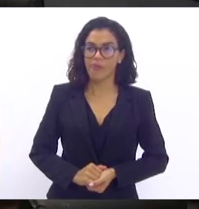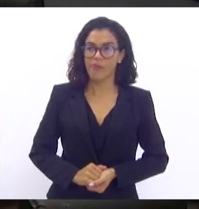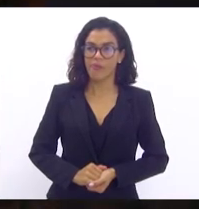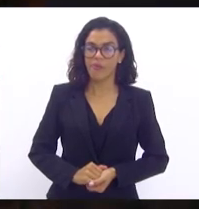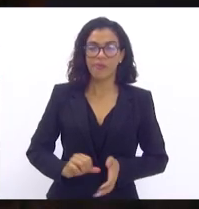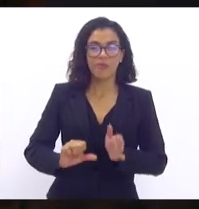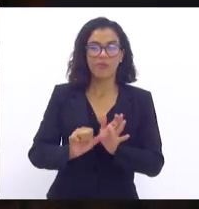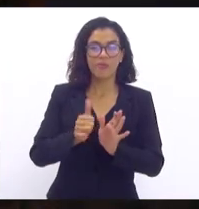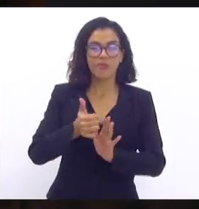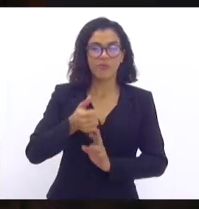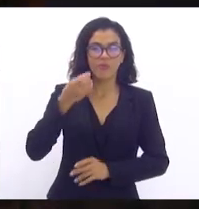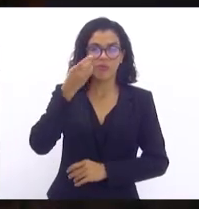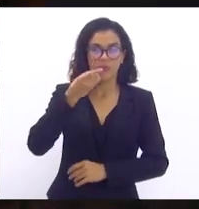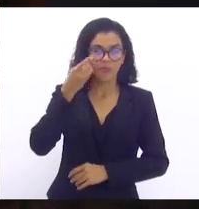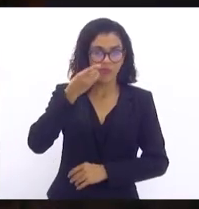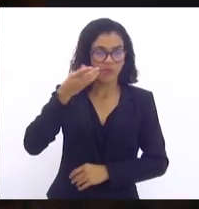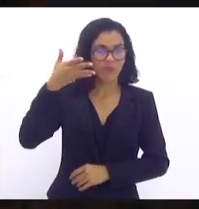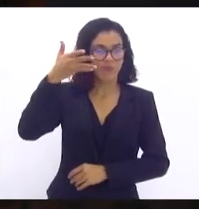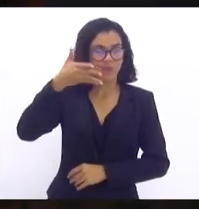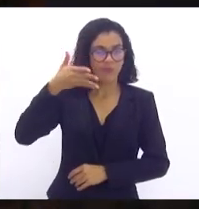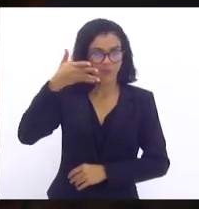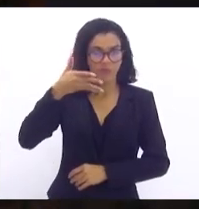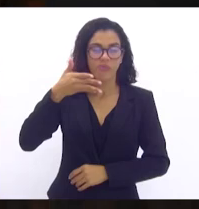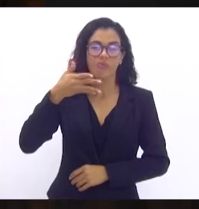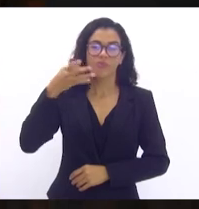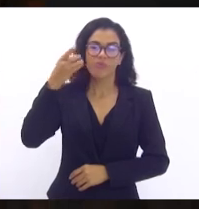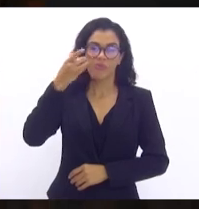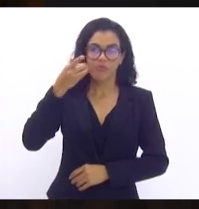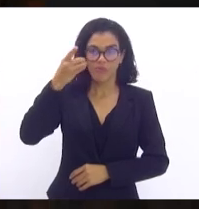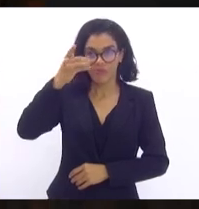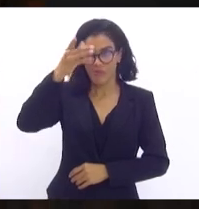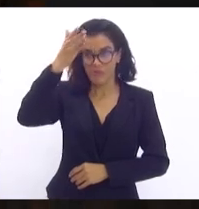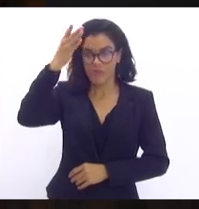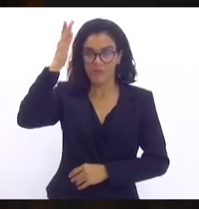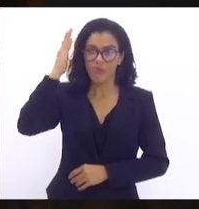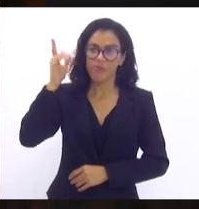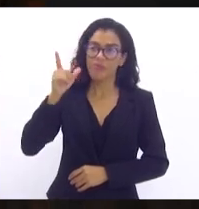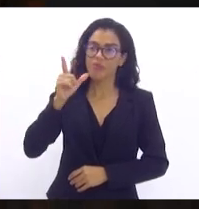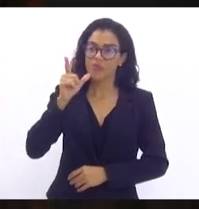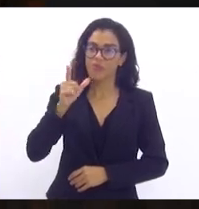Primeiro orador inscrito é o nobre deputado Luiz Paulo.